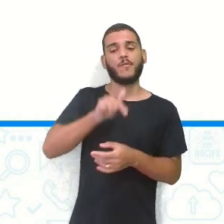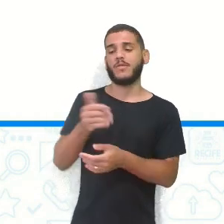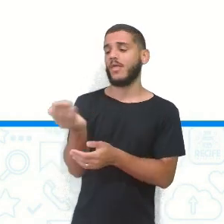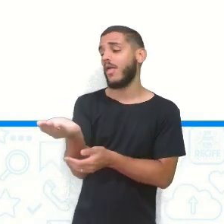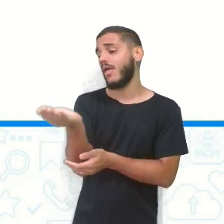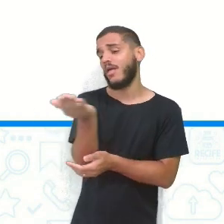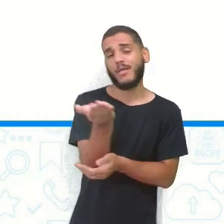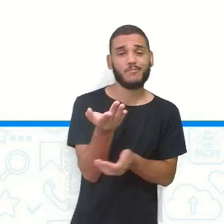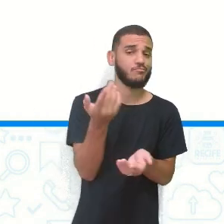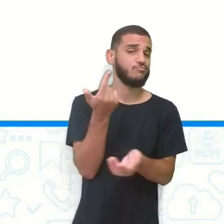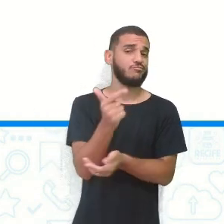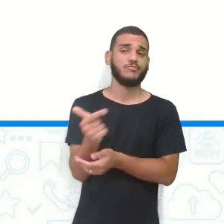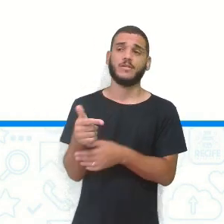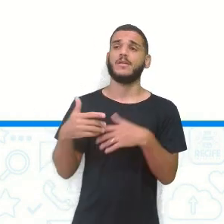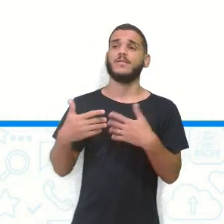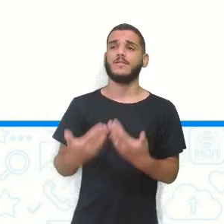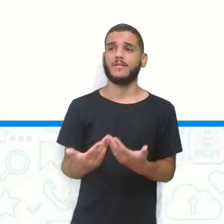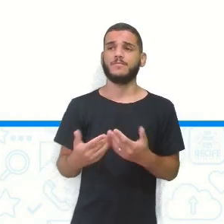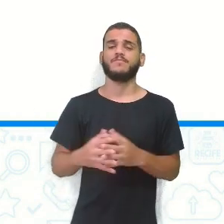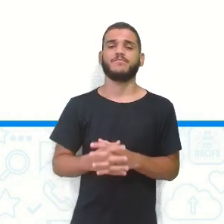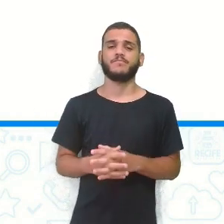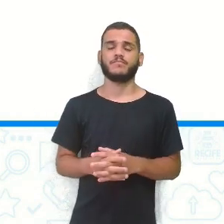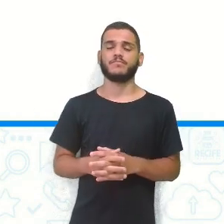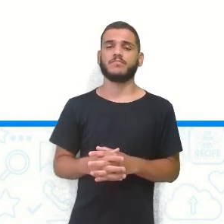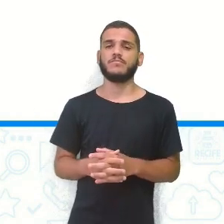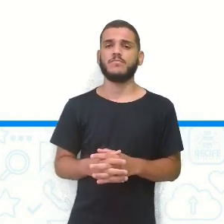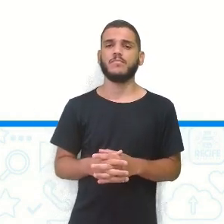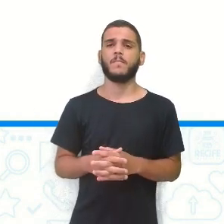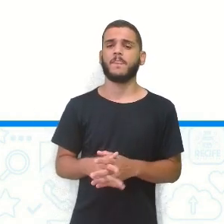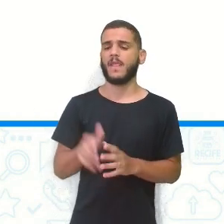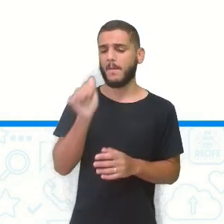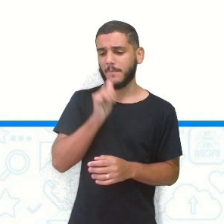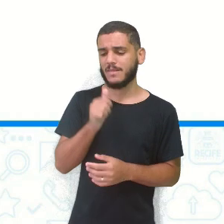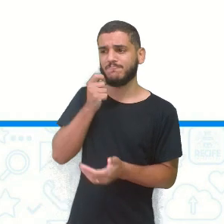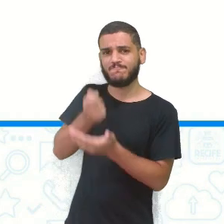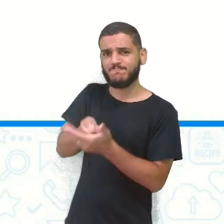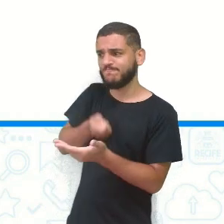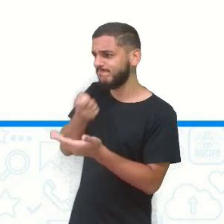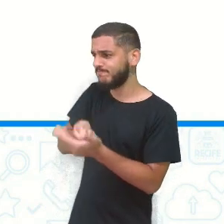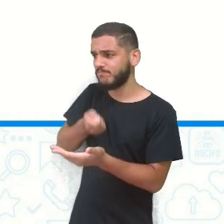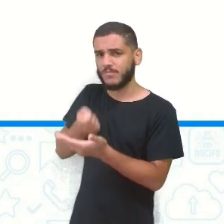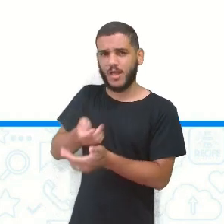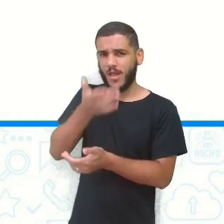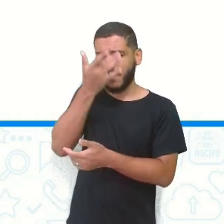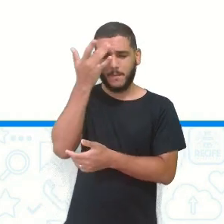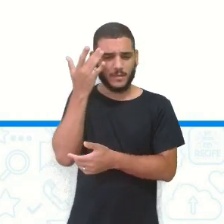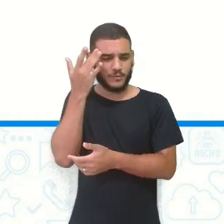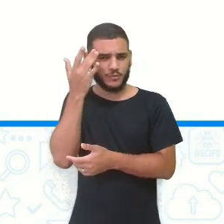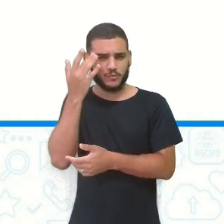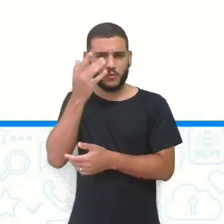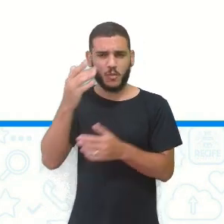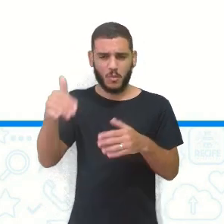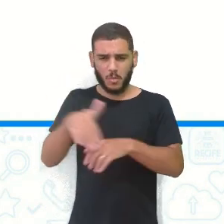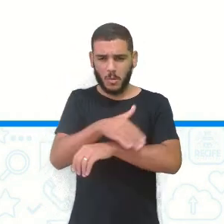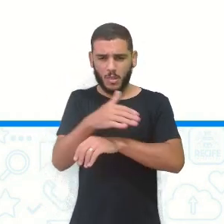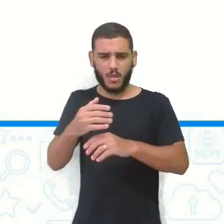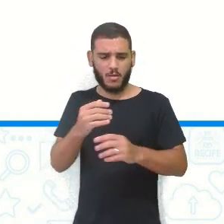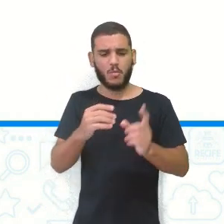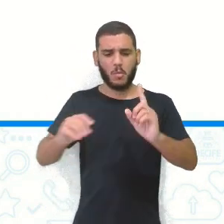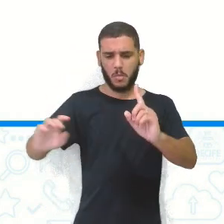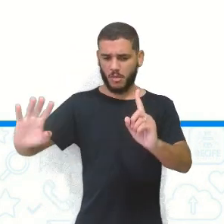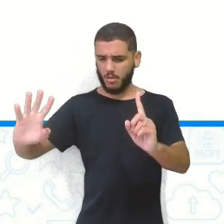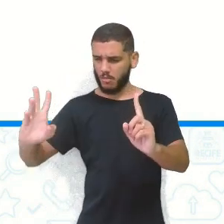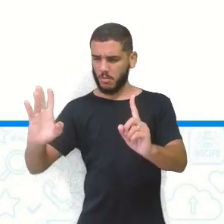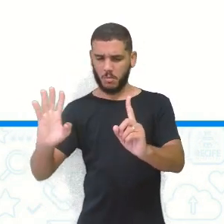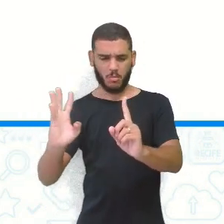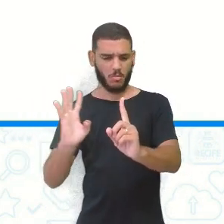esmola. Apesar de toda a insistência da pobre garotinha, as pessoas que passavam na rua não lhe